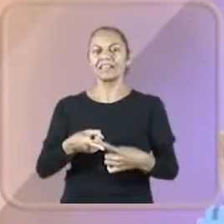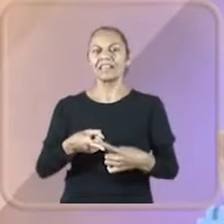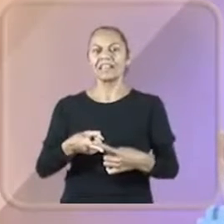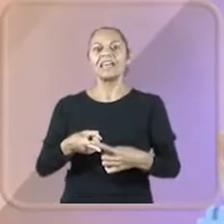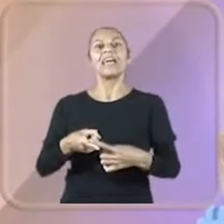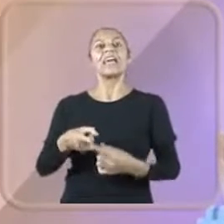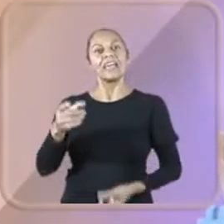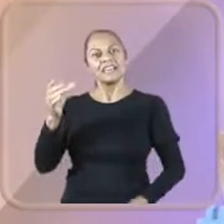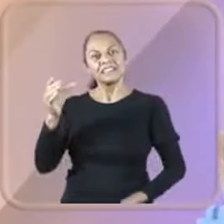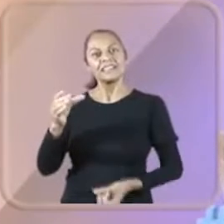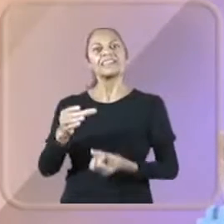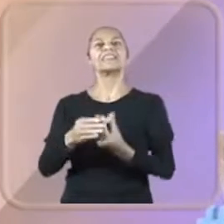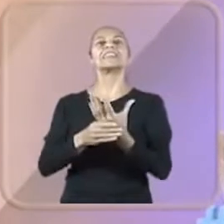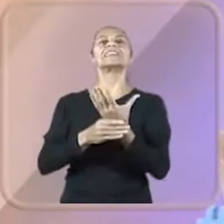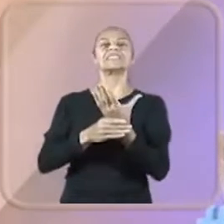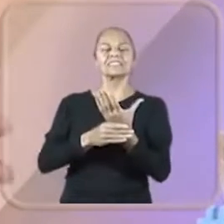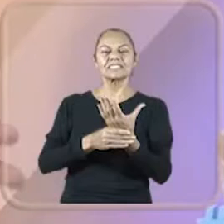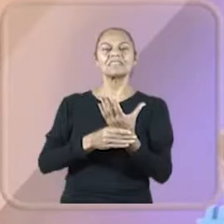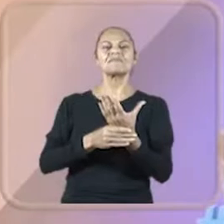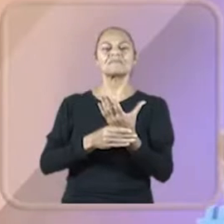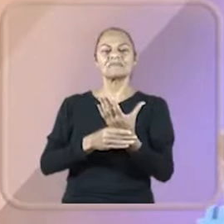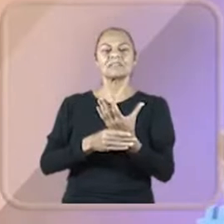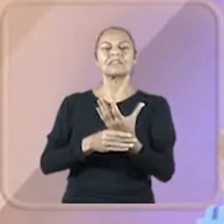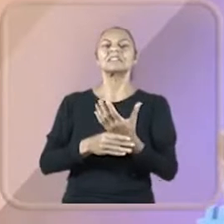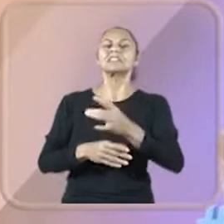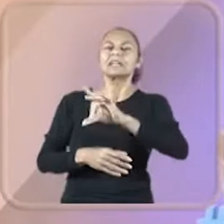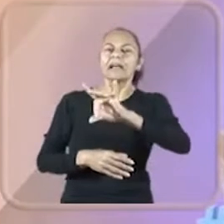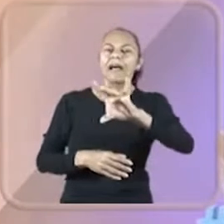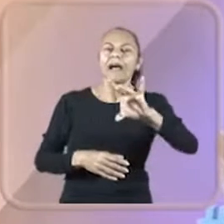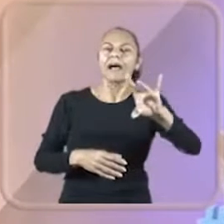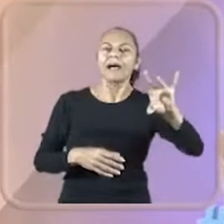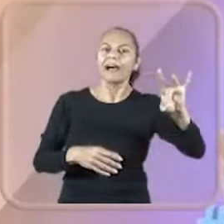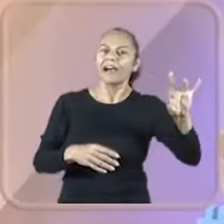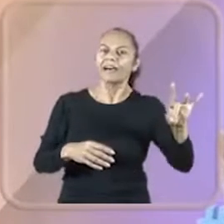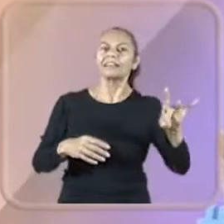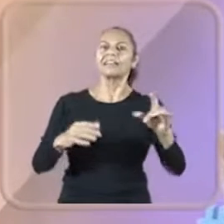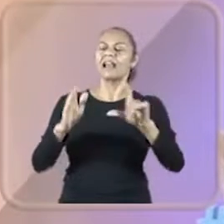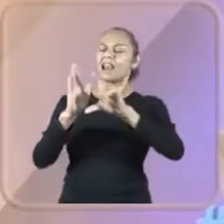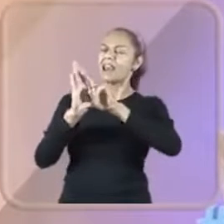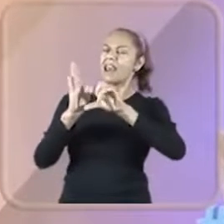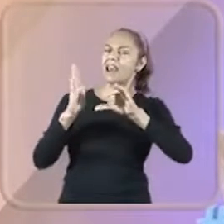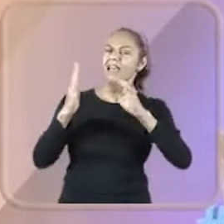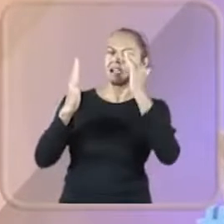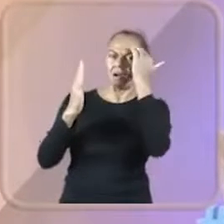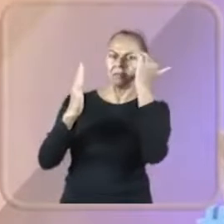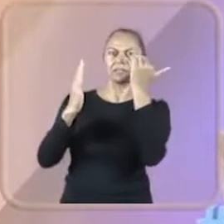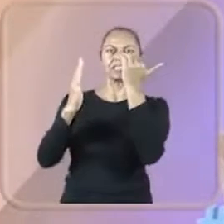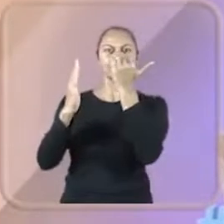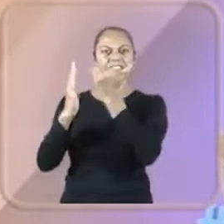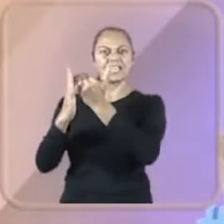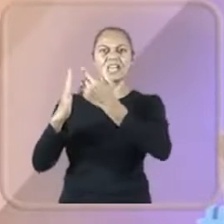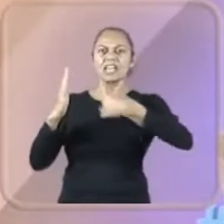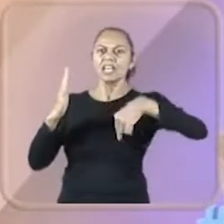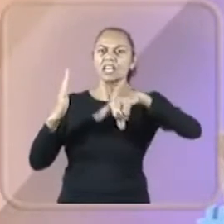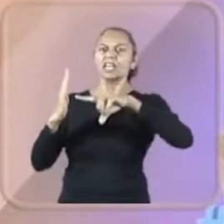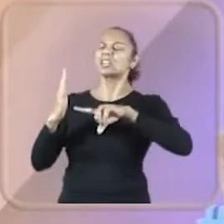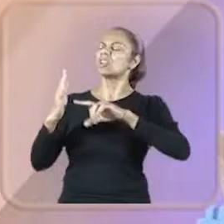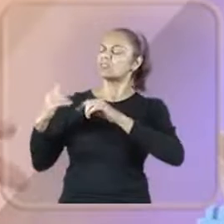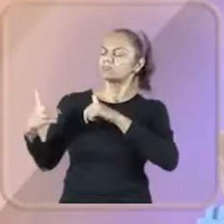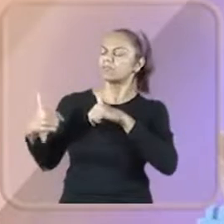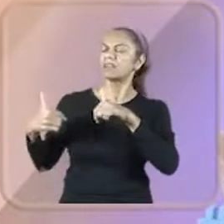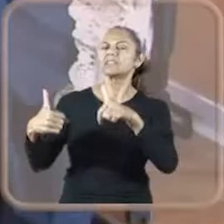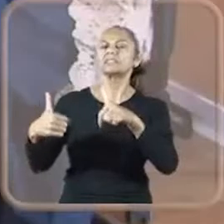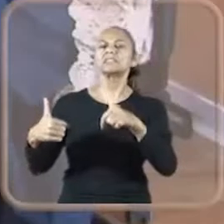vai ser a implementação, em sua essência, de cada artigo da nossa legislação aqui no município. E a gente vai fazer isso, vai fazer com